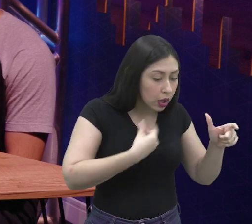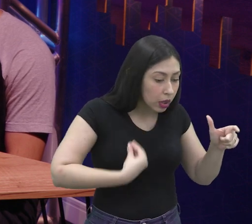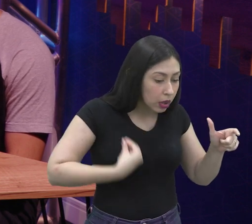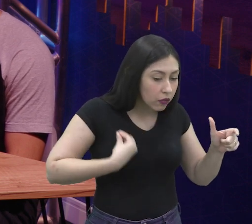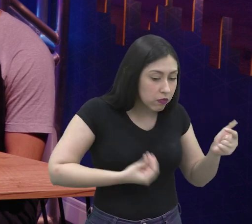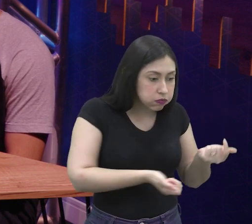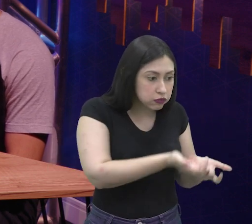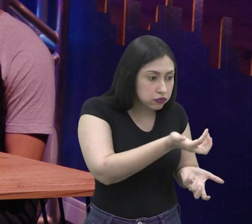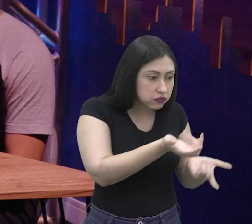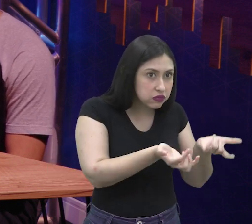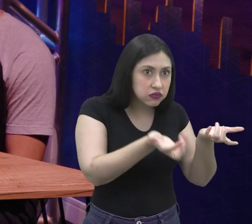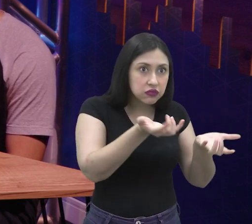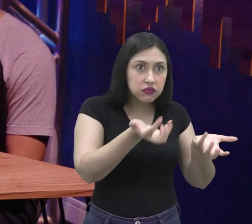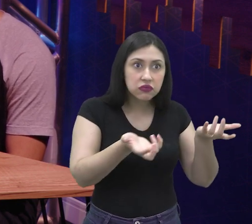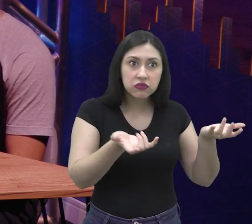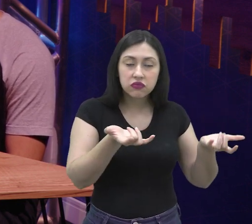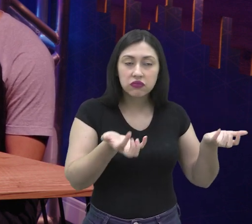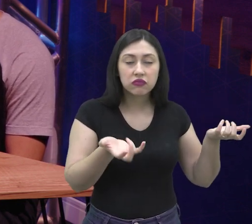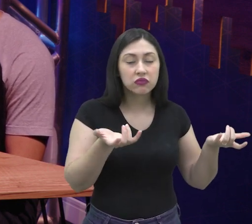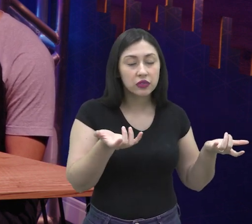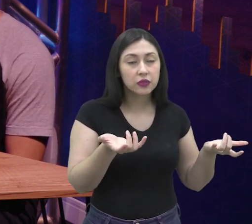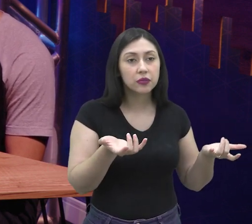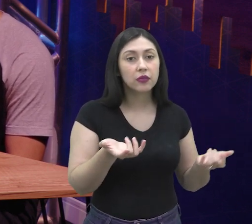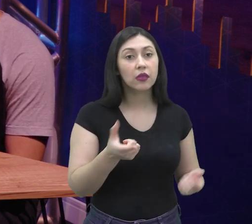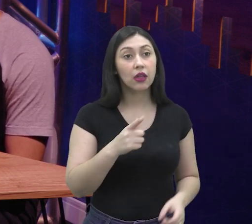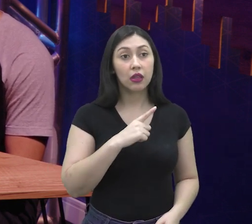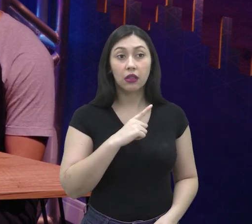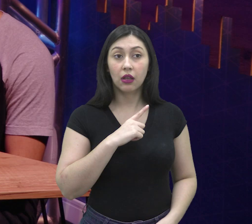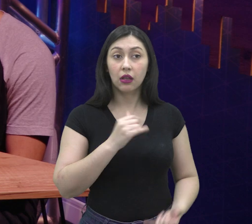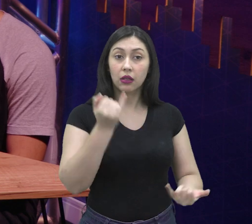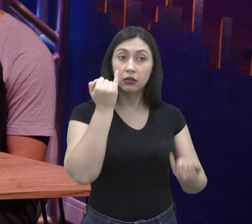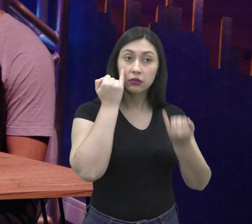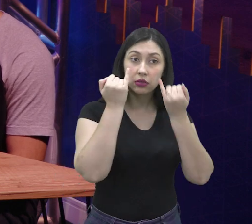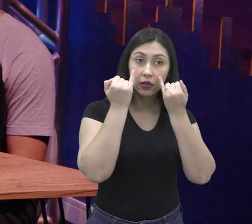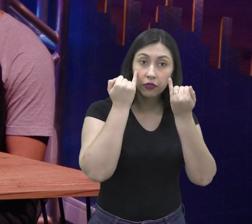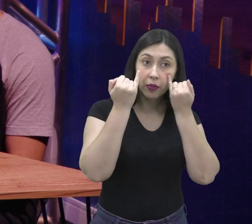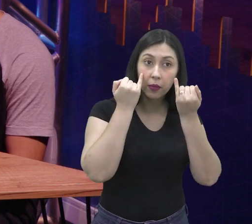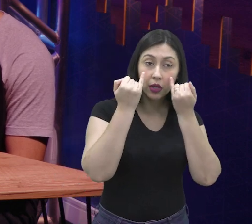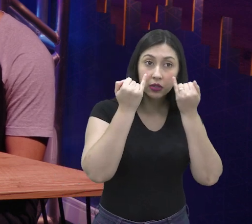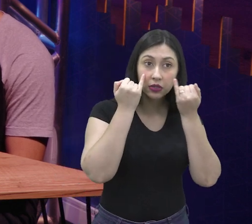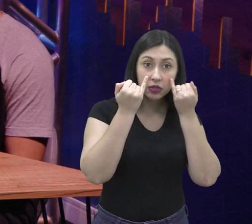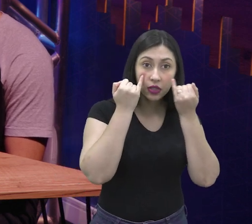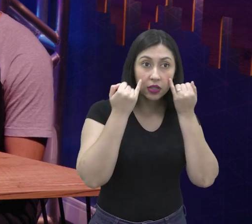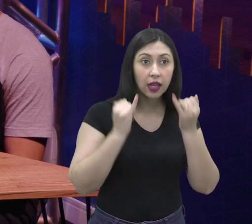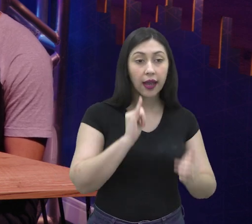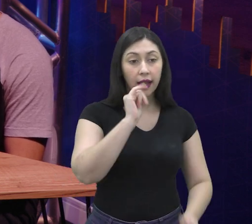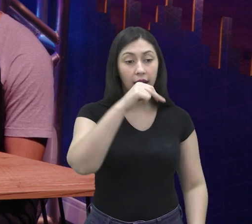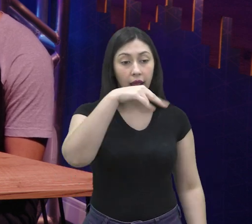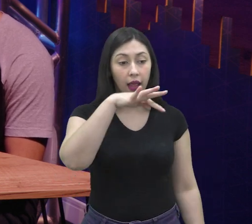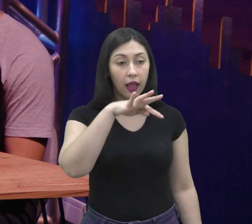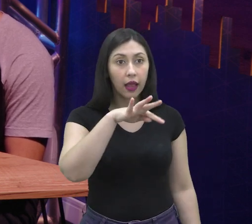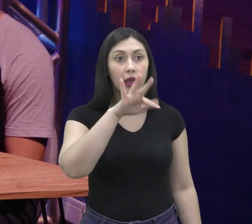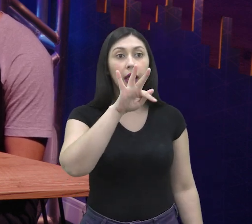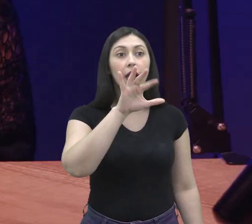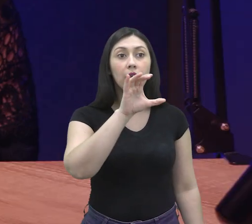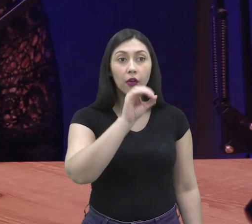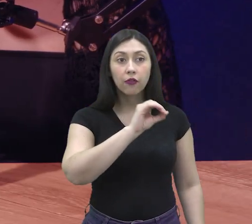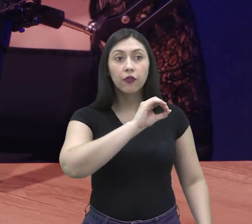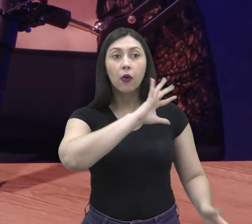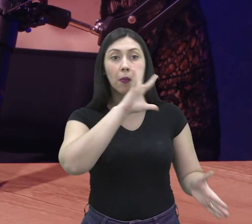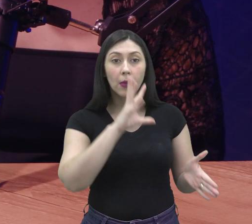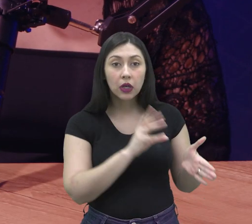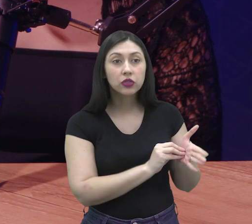você vive completamente tomado, né, pelas chamas. A gente tem aqui algumas informações que são da InfoAmazônia, né, que dizem que